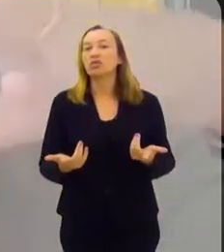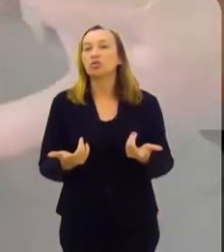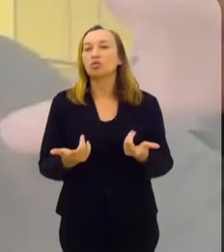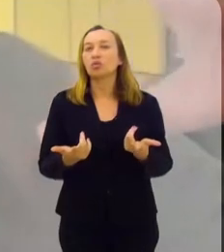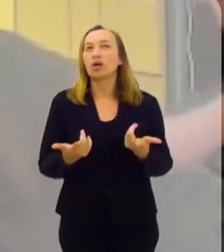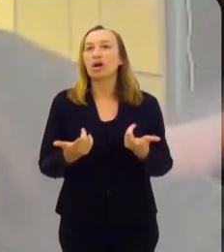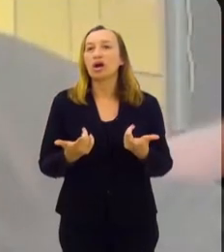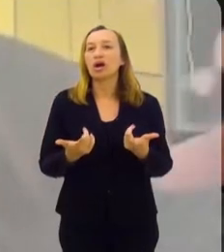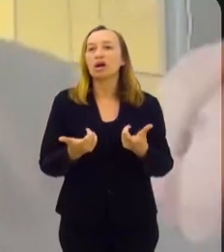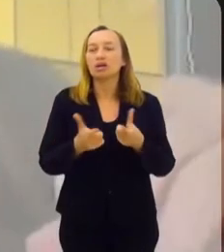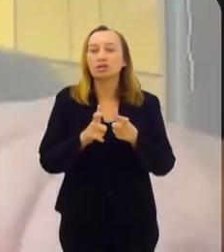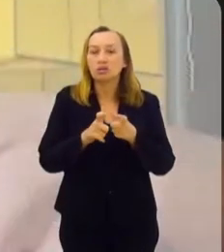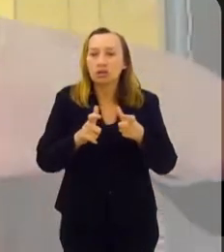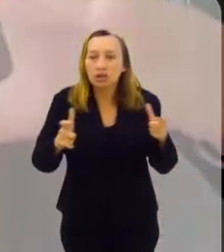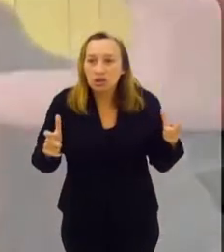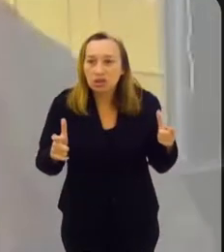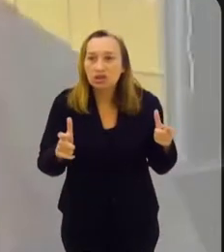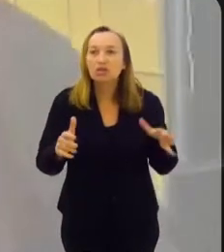muito